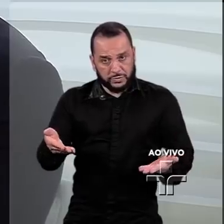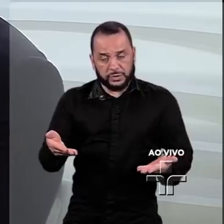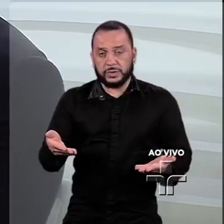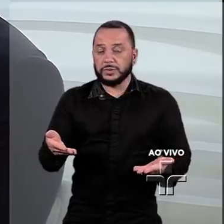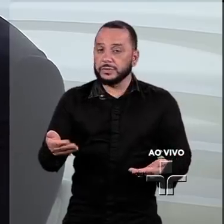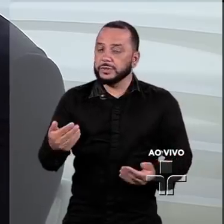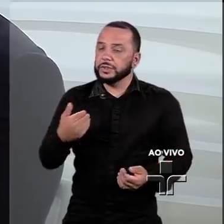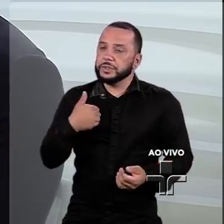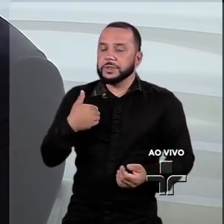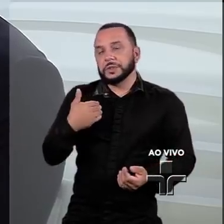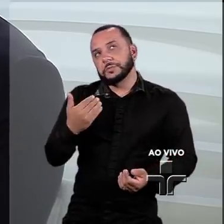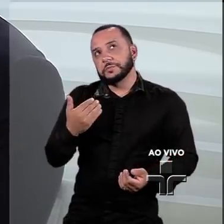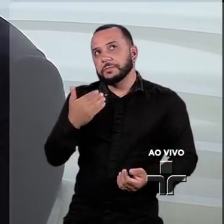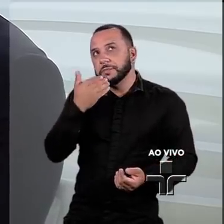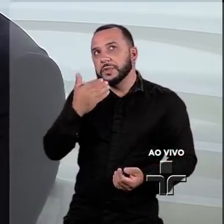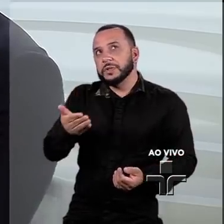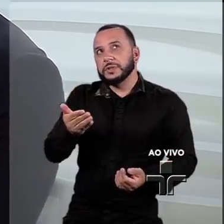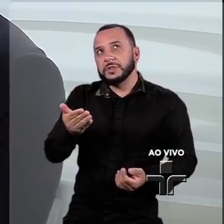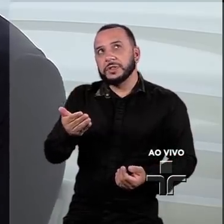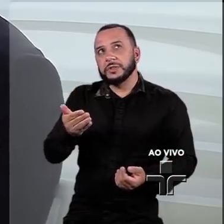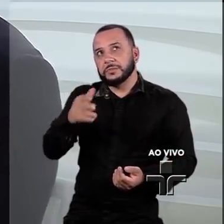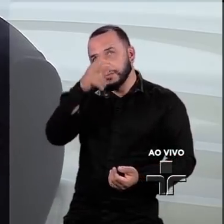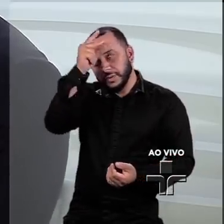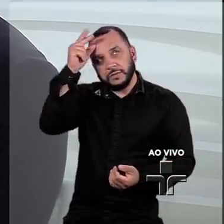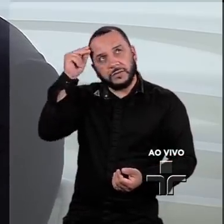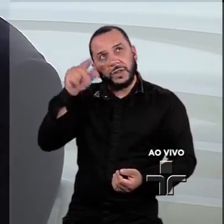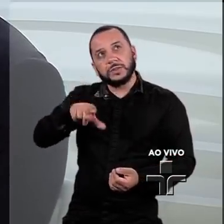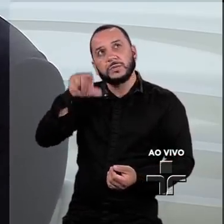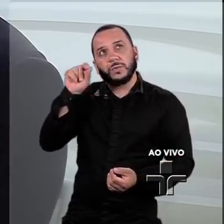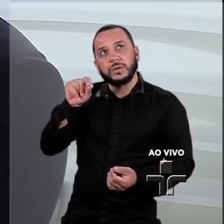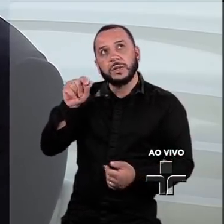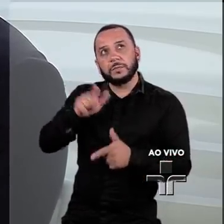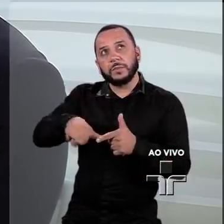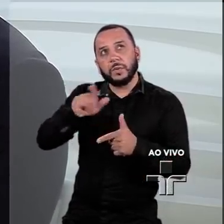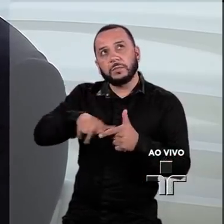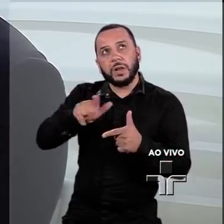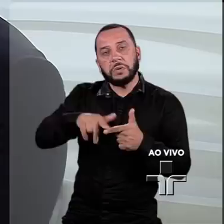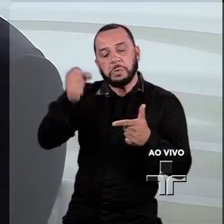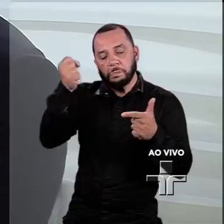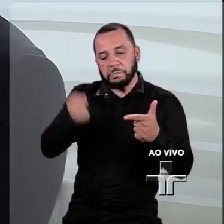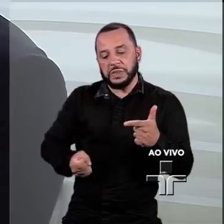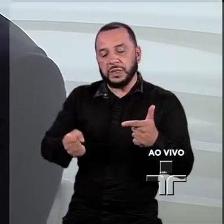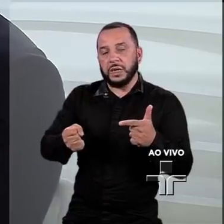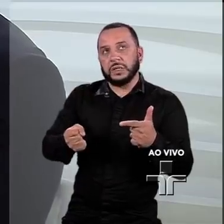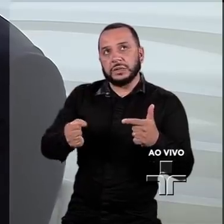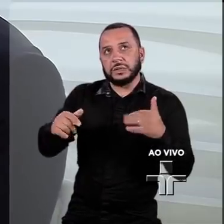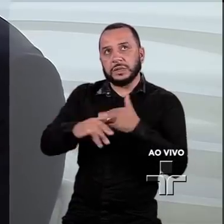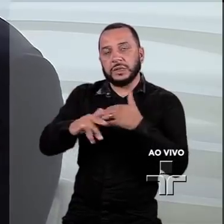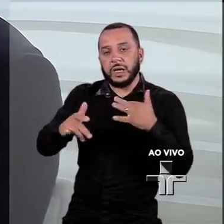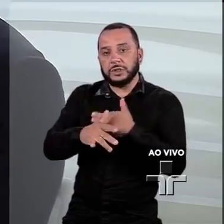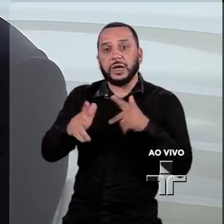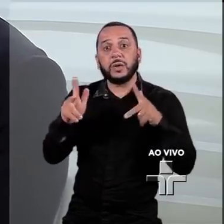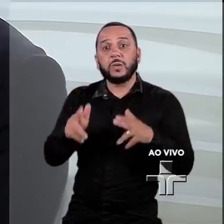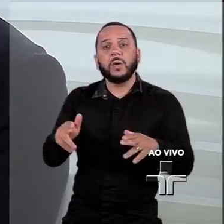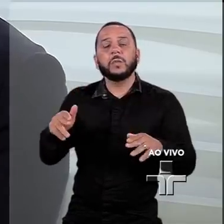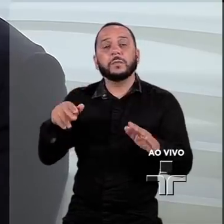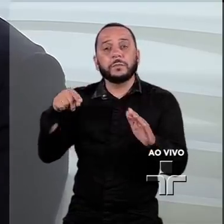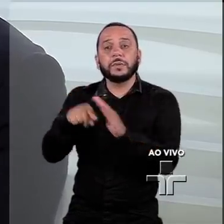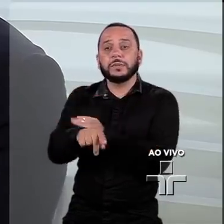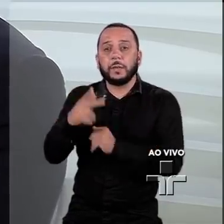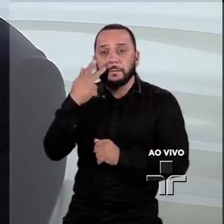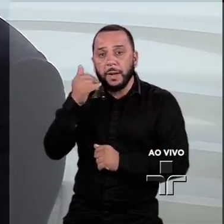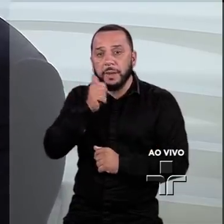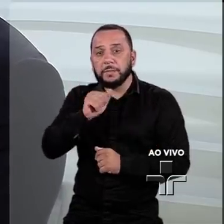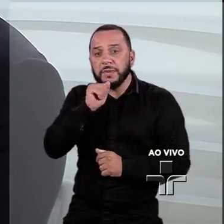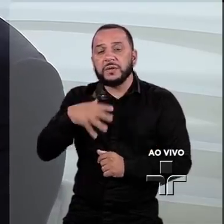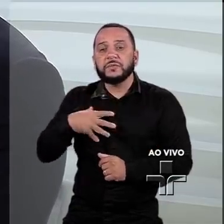Pedir para um prefeito escolher qual é o maior problema da sua cidade é como perguntar para um pai que filho que ele gosta mais. É